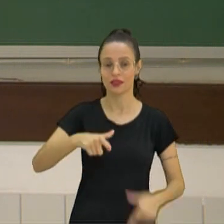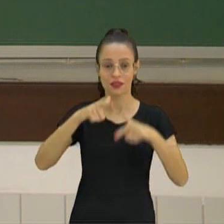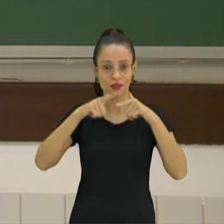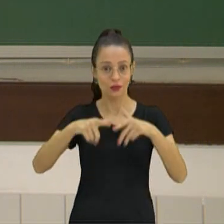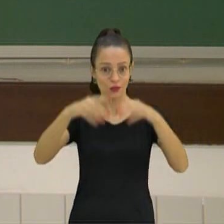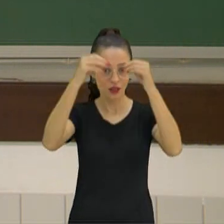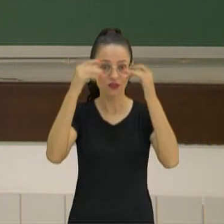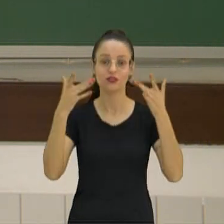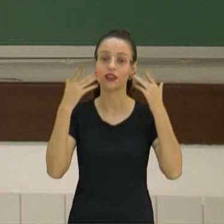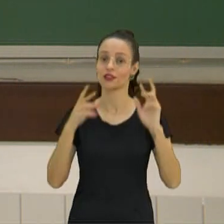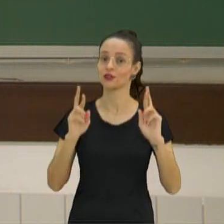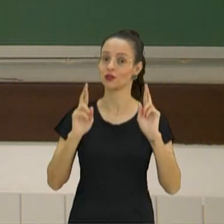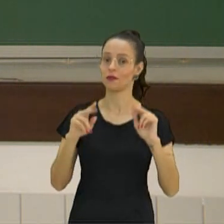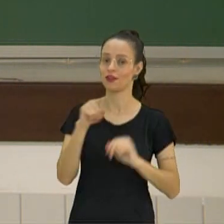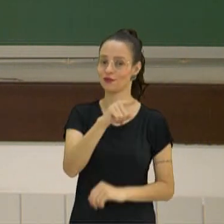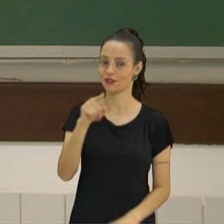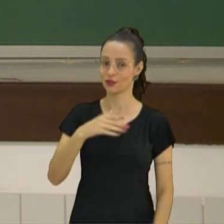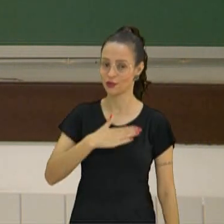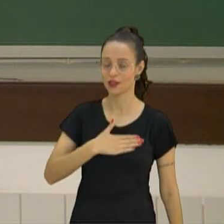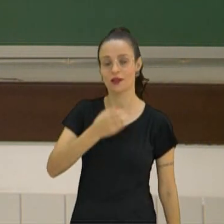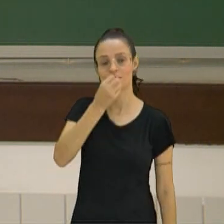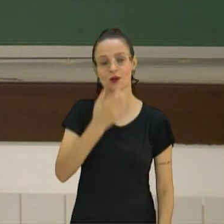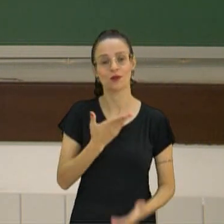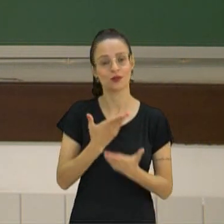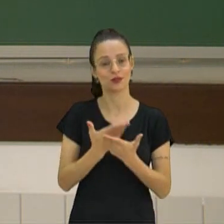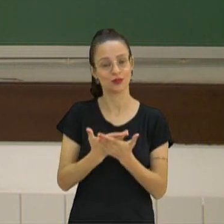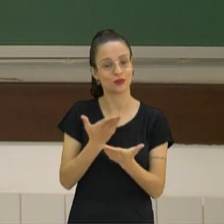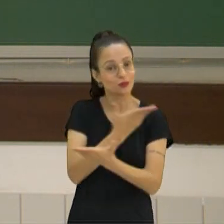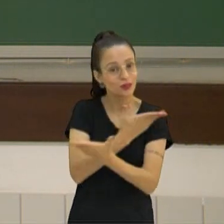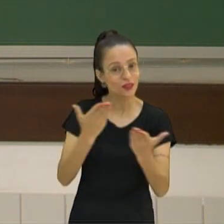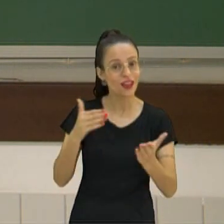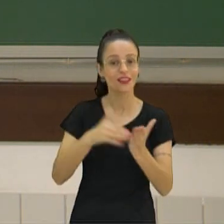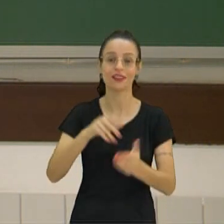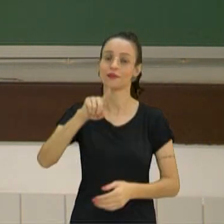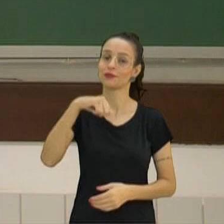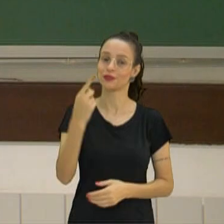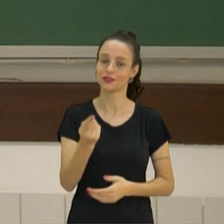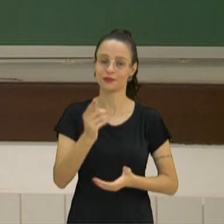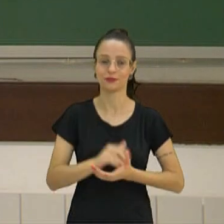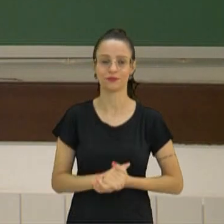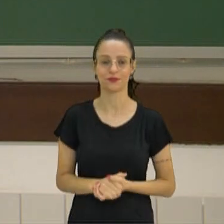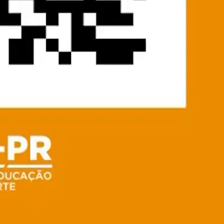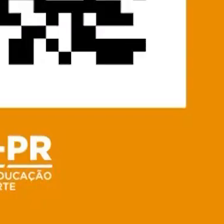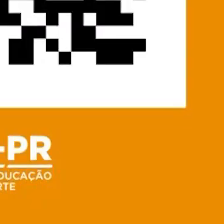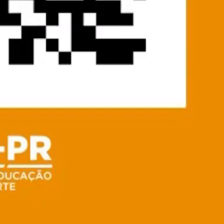teatral. Espero que vocês tenham gostado, bons estudos para vocês e até a próxima!